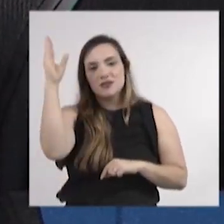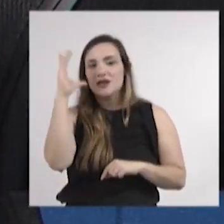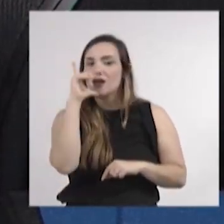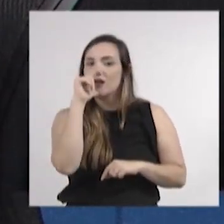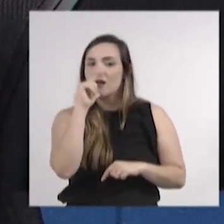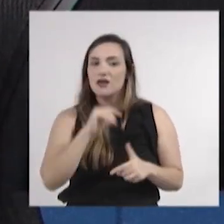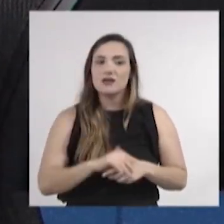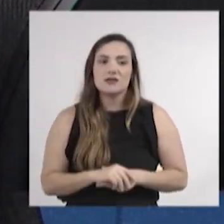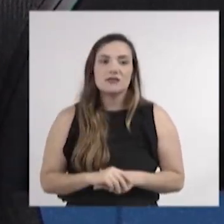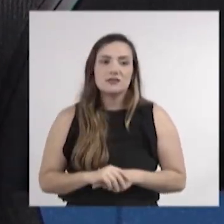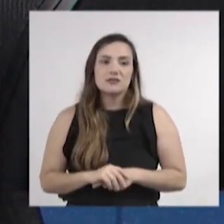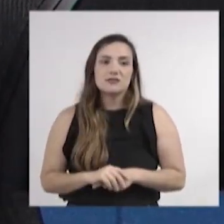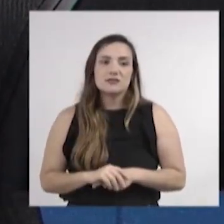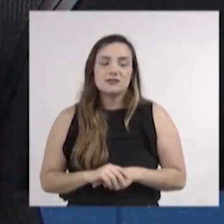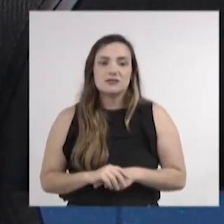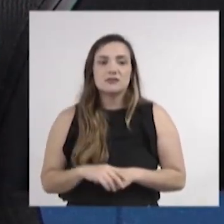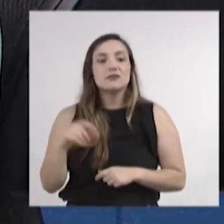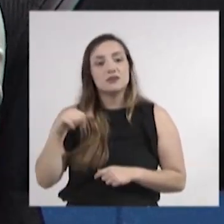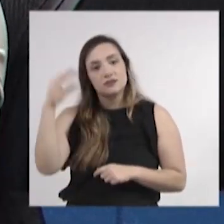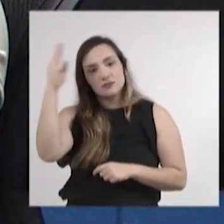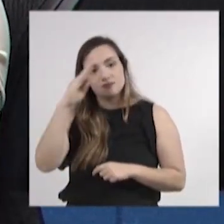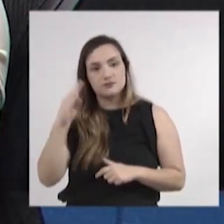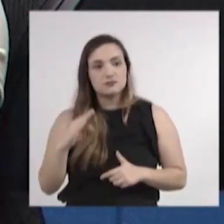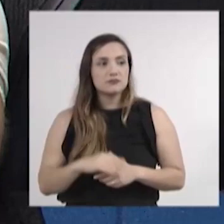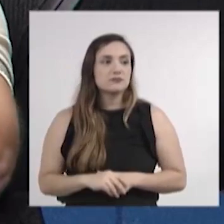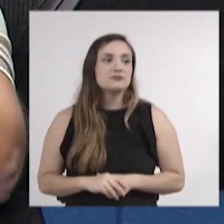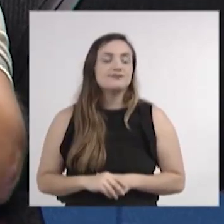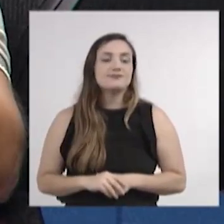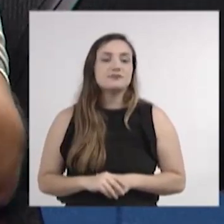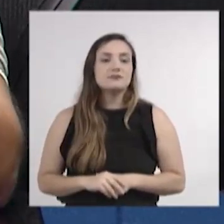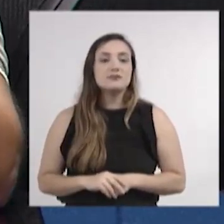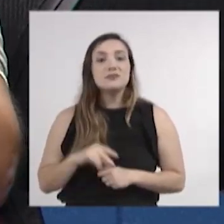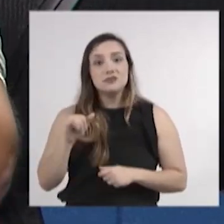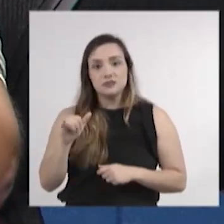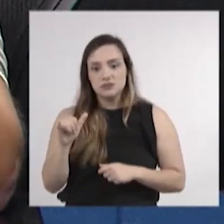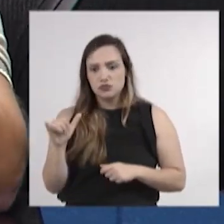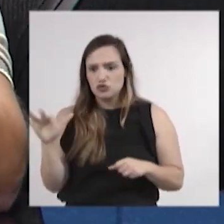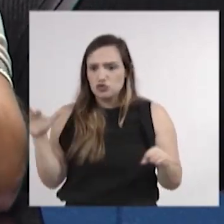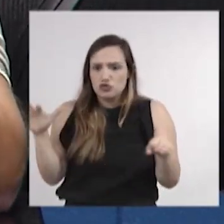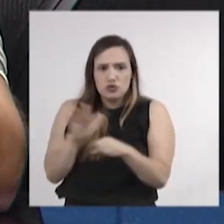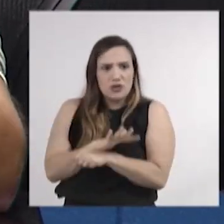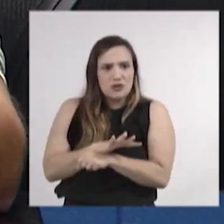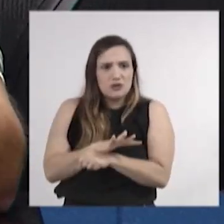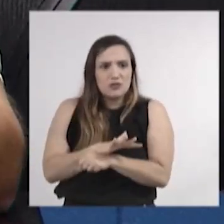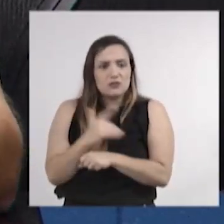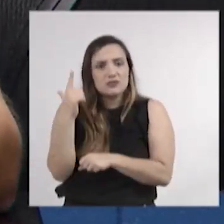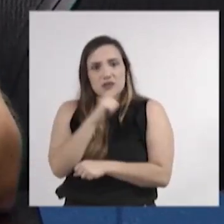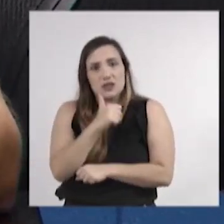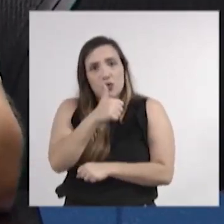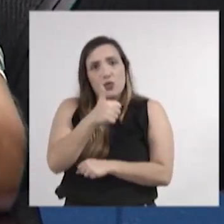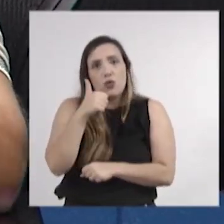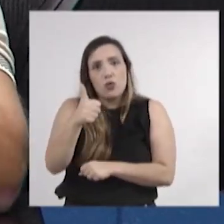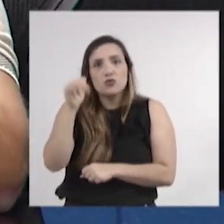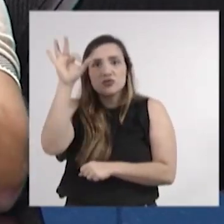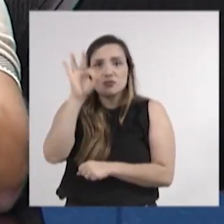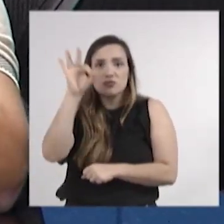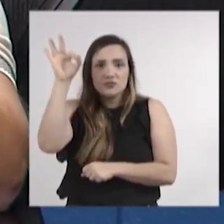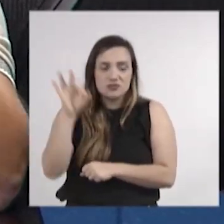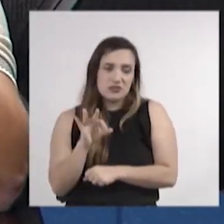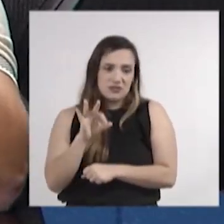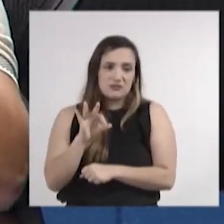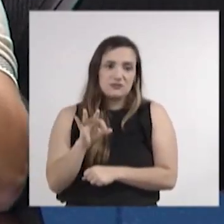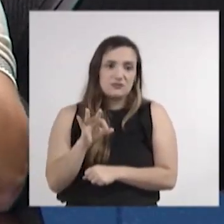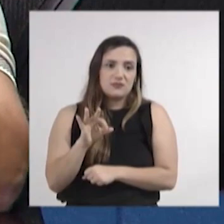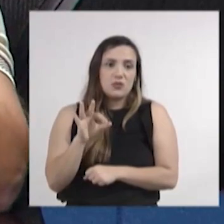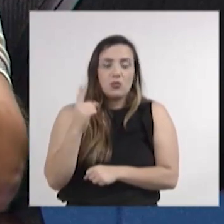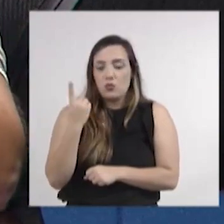toda da matriz hidrelétrica brasileira. Nos anos de cheia, esse percentual chega a 11% da geração. Então,